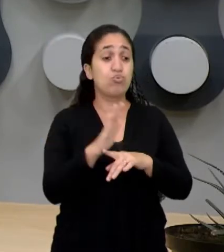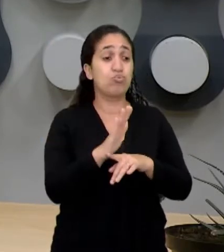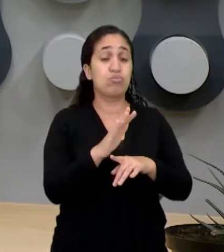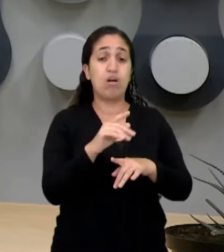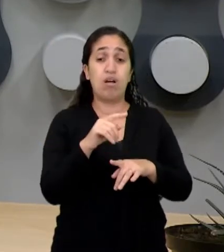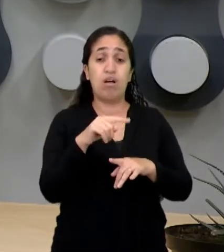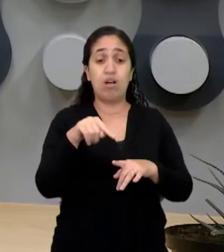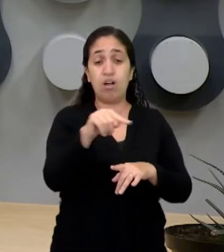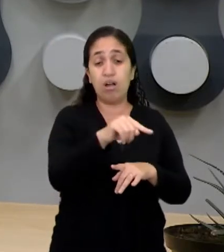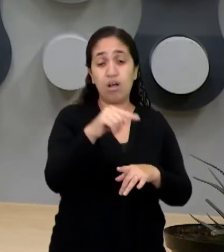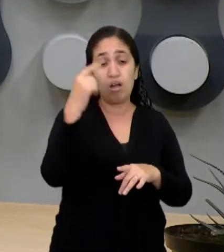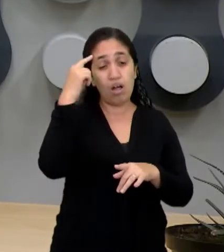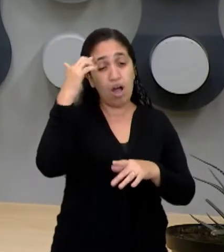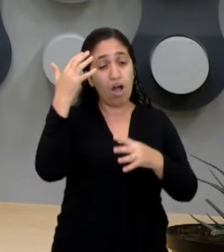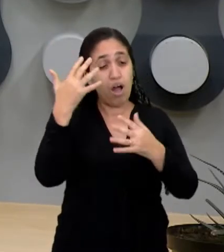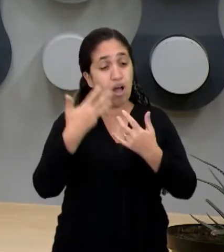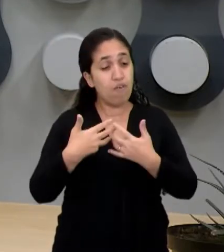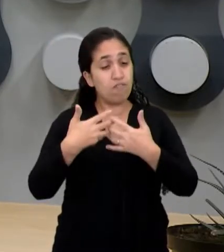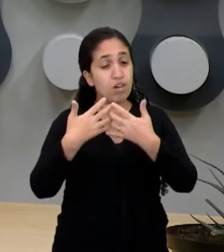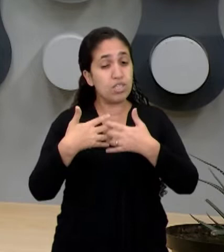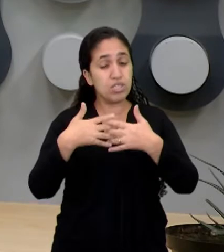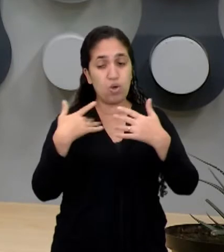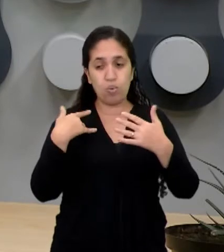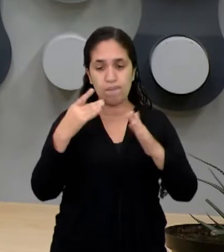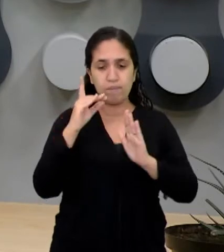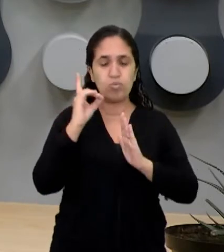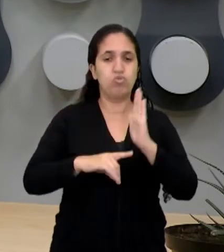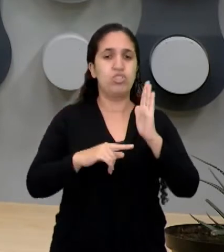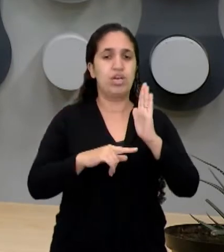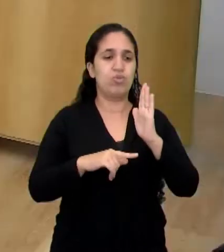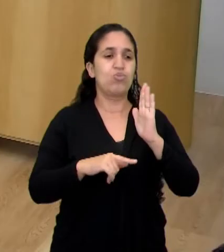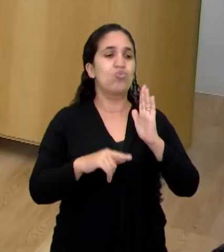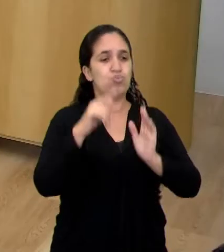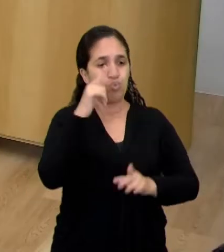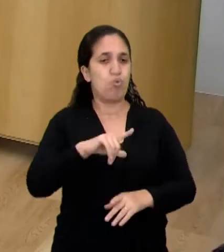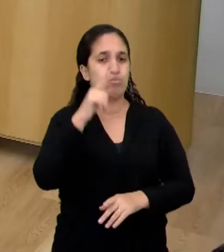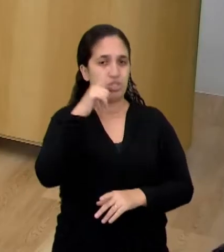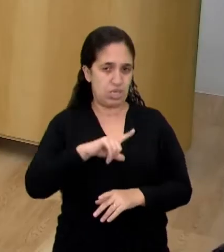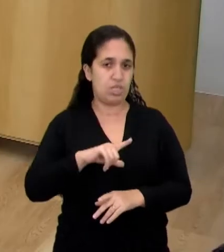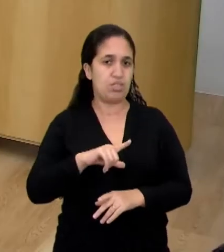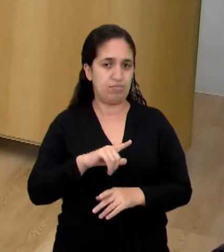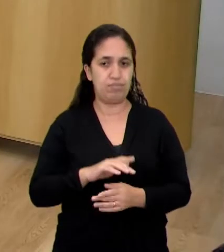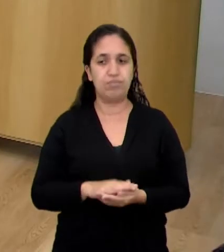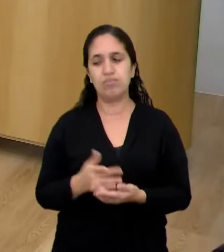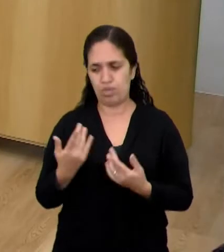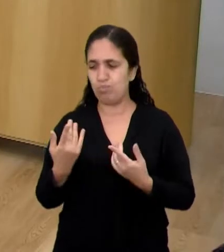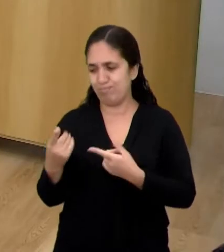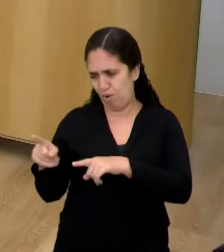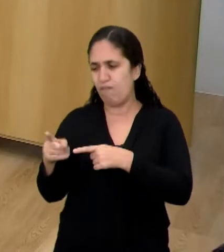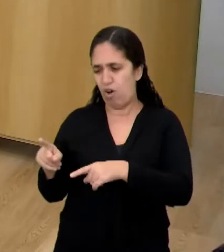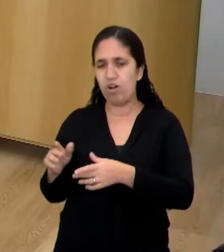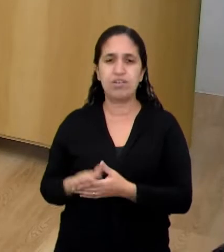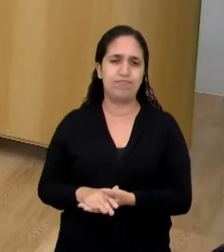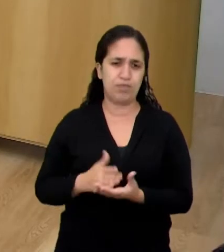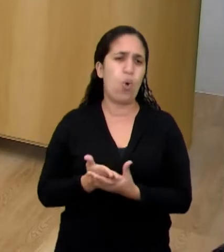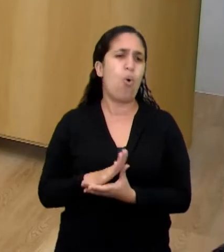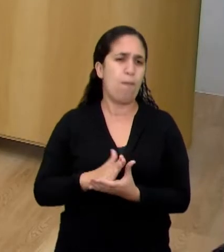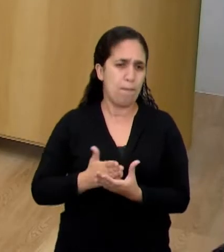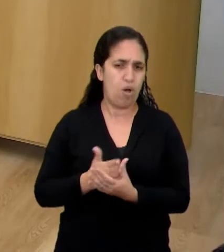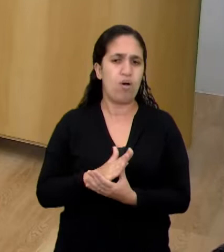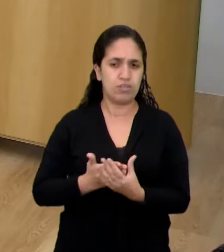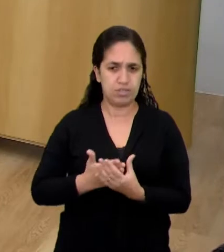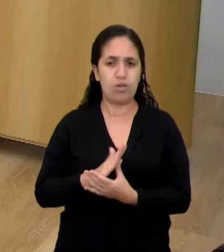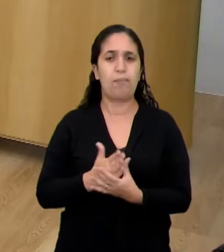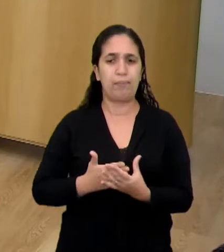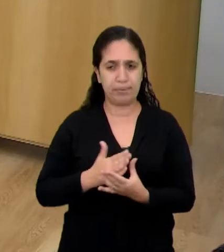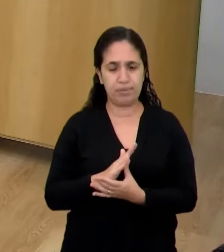fazer uma reflexão para que seus direitos sejam atendidos, né? Provoca reflexão, né? Incomoda um pouco, né? Incomoda isso.